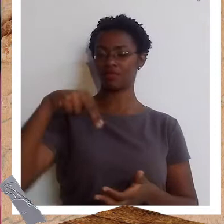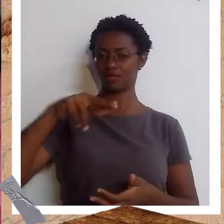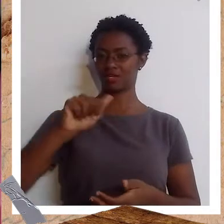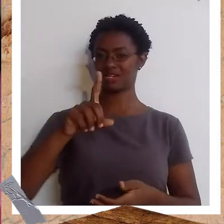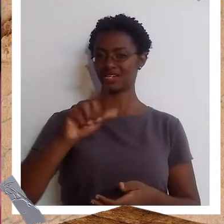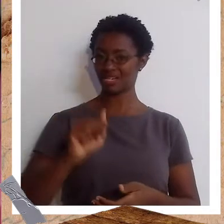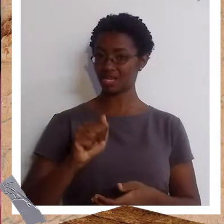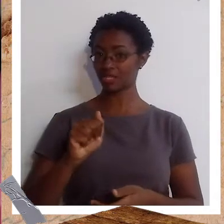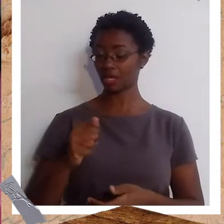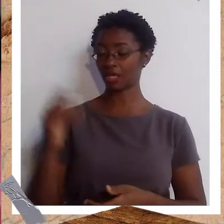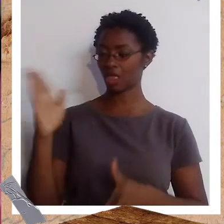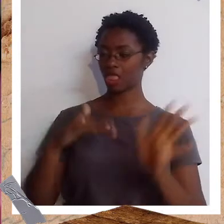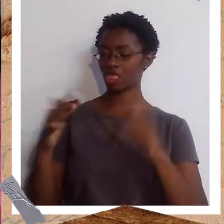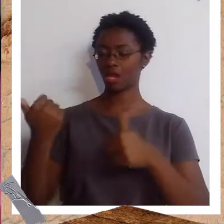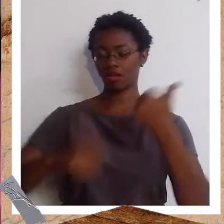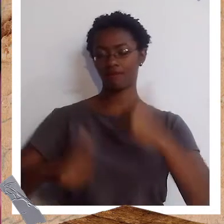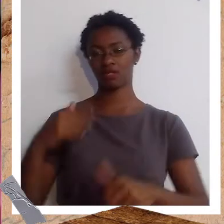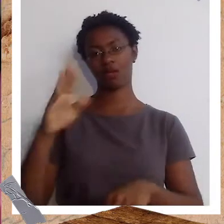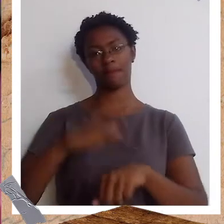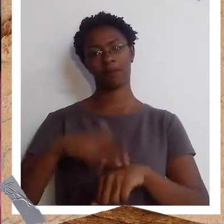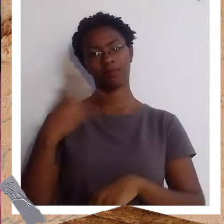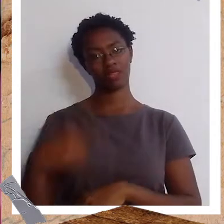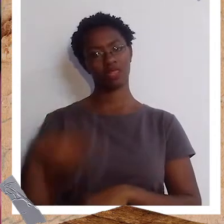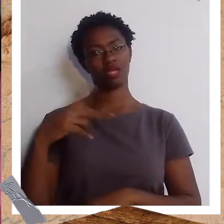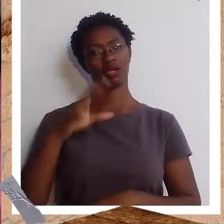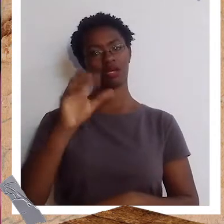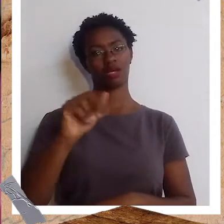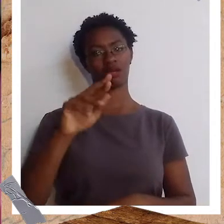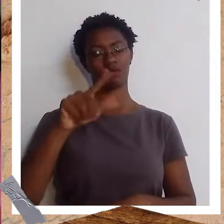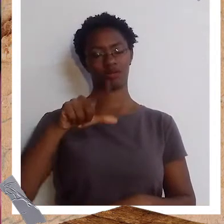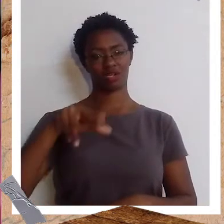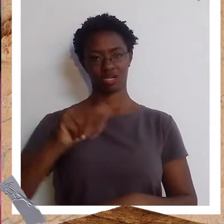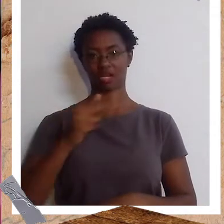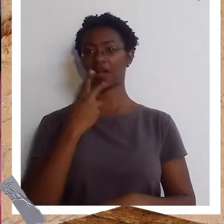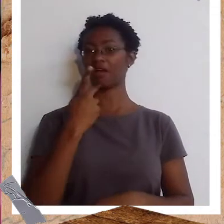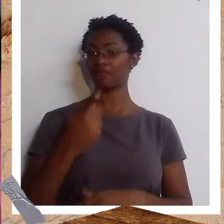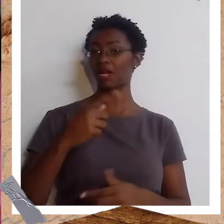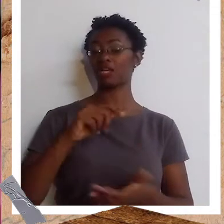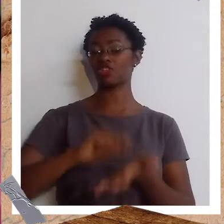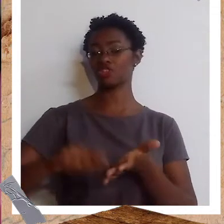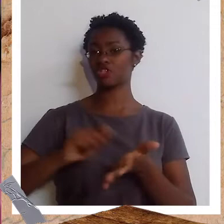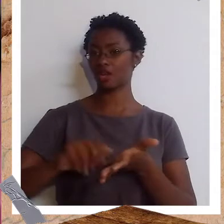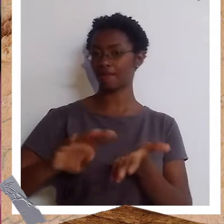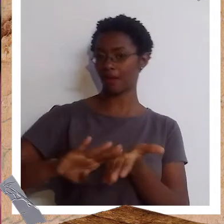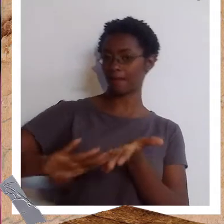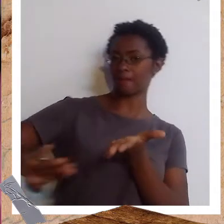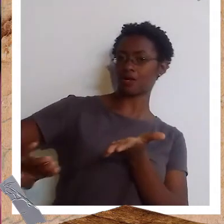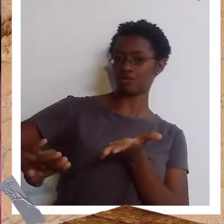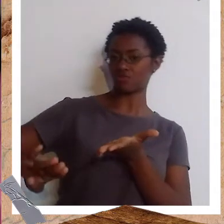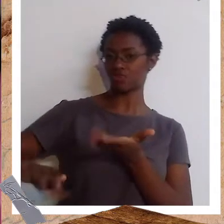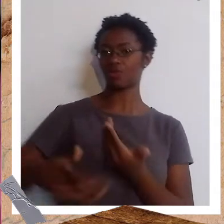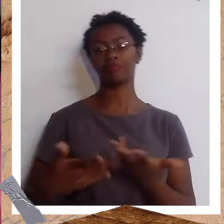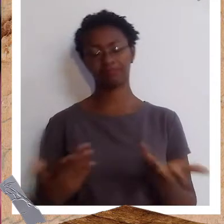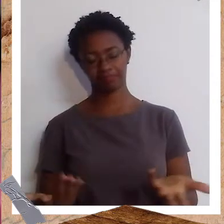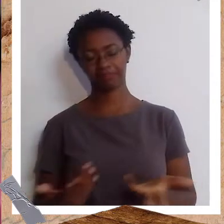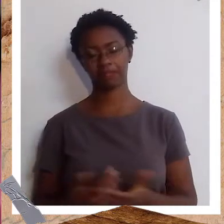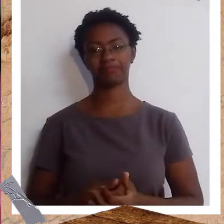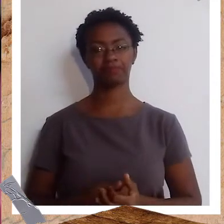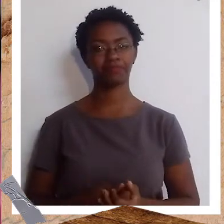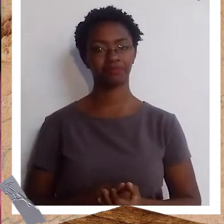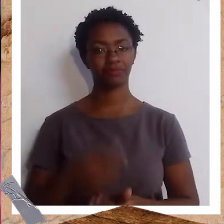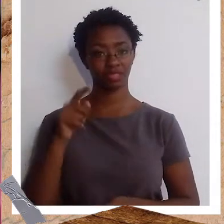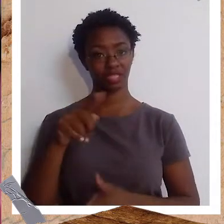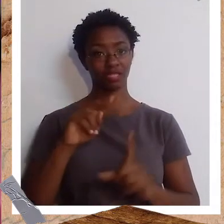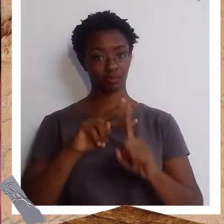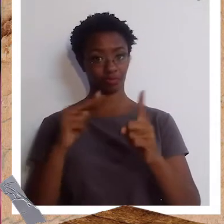da Carolina, a questão de que a Carolina se inscreve pela margem, né? A inscrição da Carolina no cânone literário é pela margem. Essa